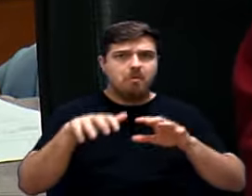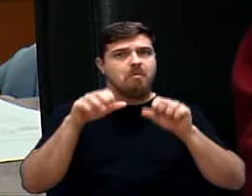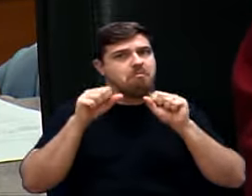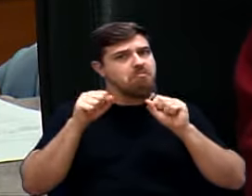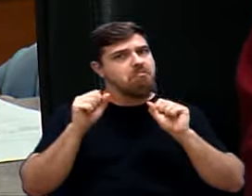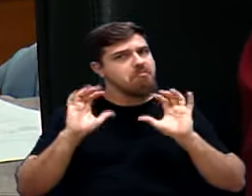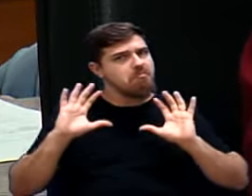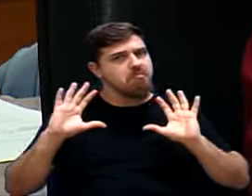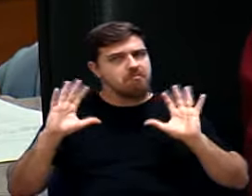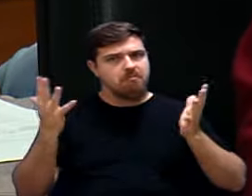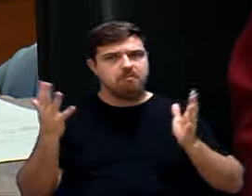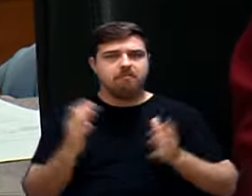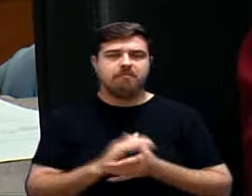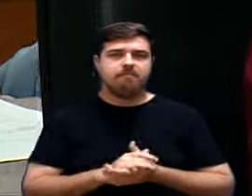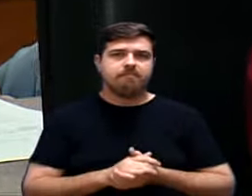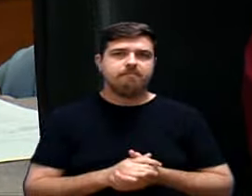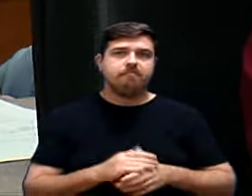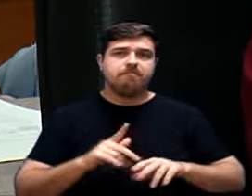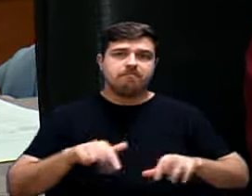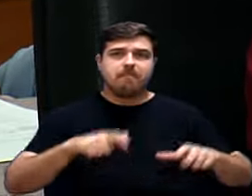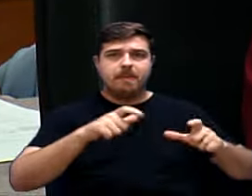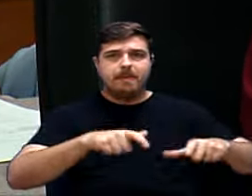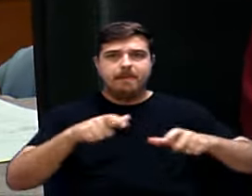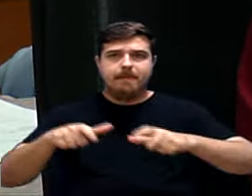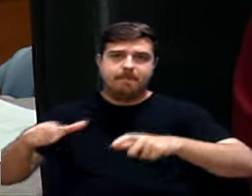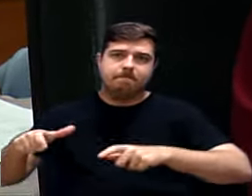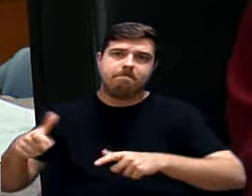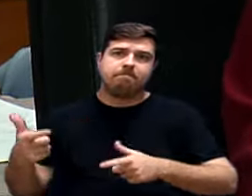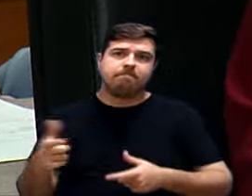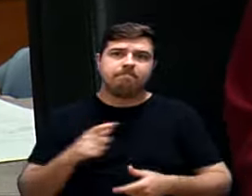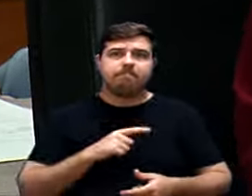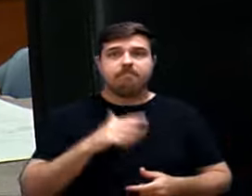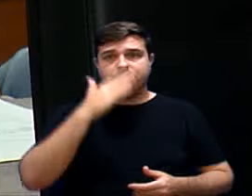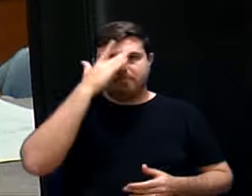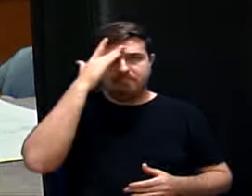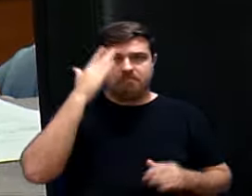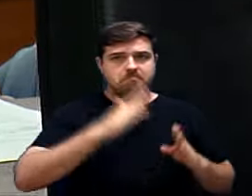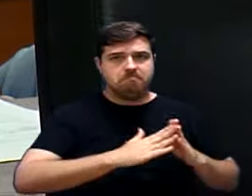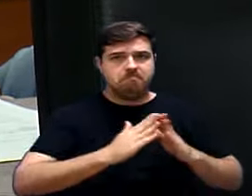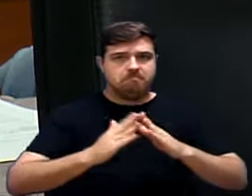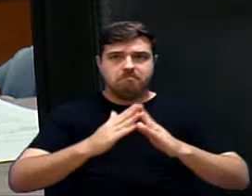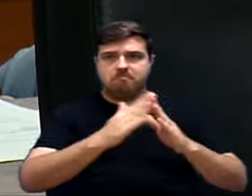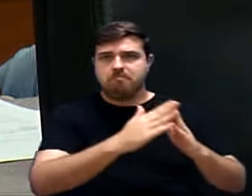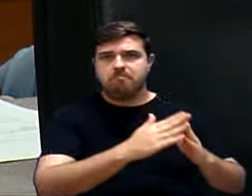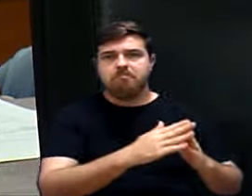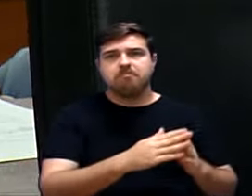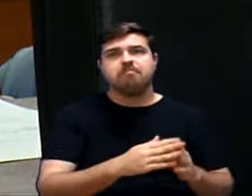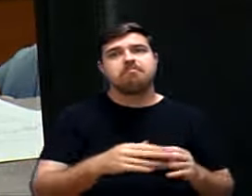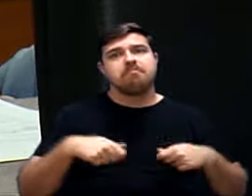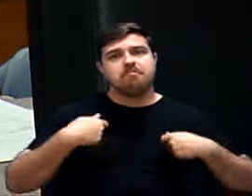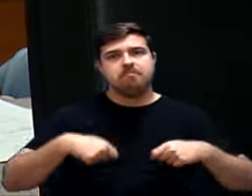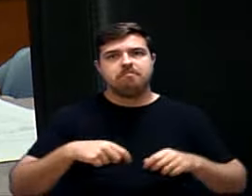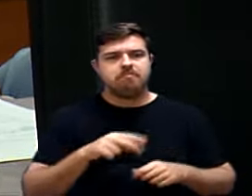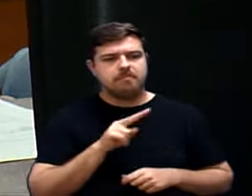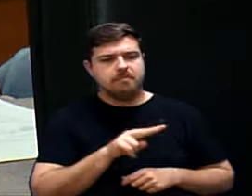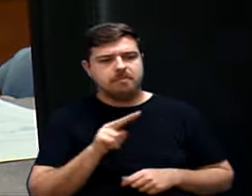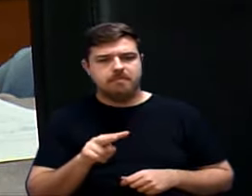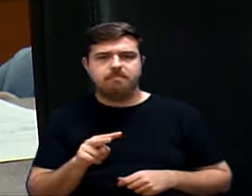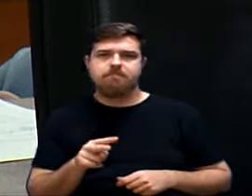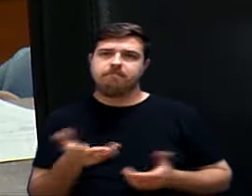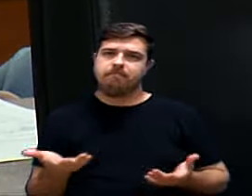vacis Pinheiro e Jardim Sandra vinida Jal de Campos sendo ocupada e impermeabilizada nas suas duas